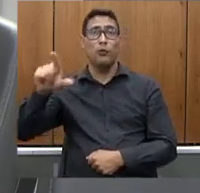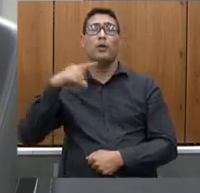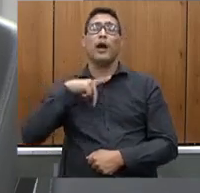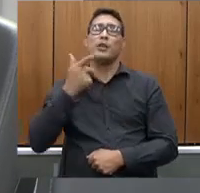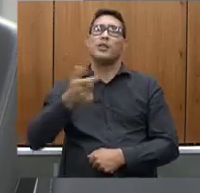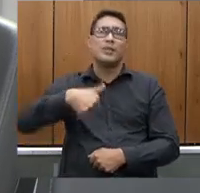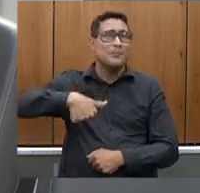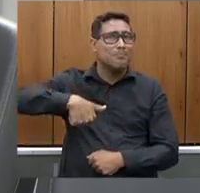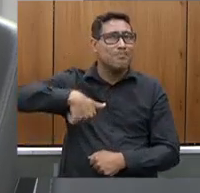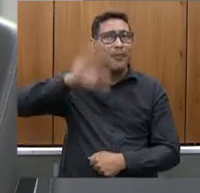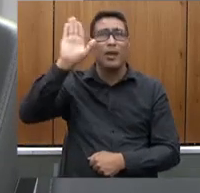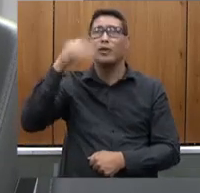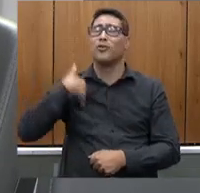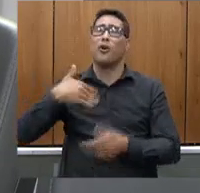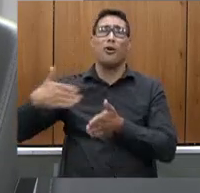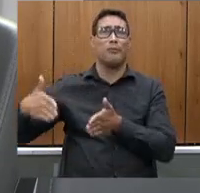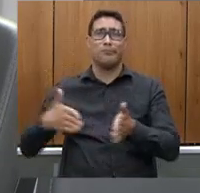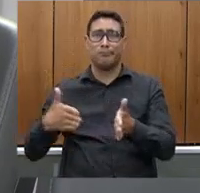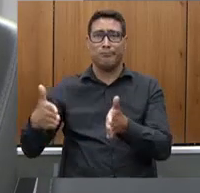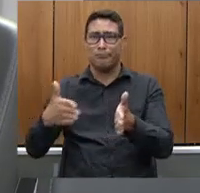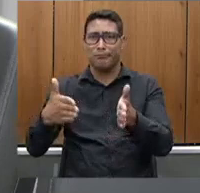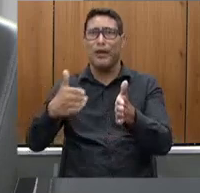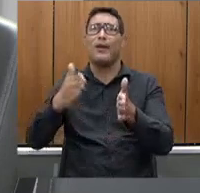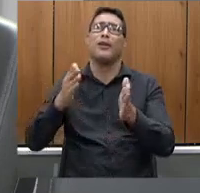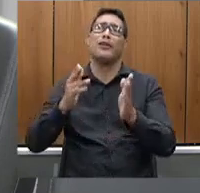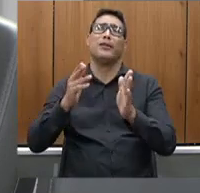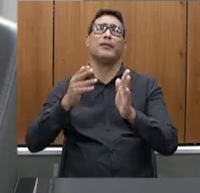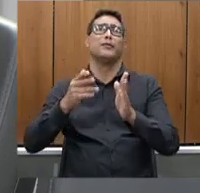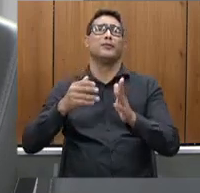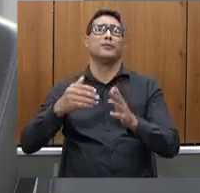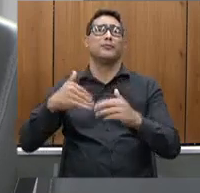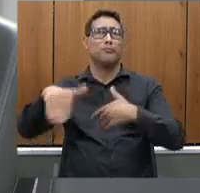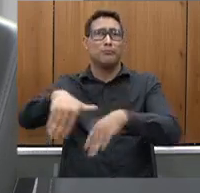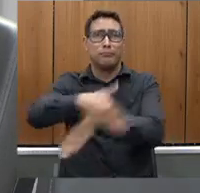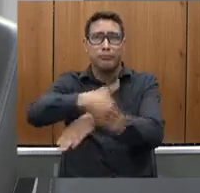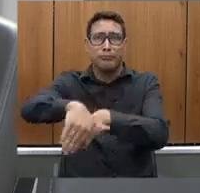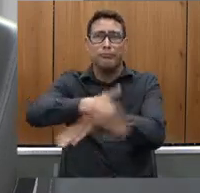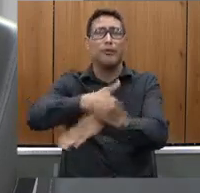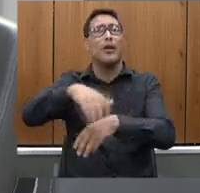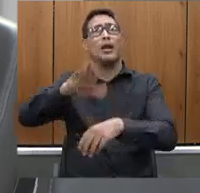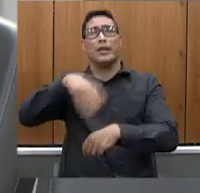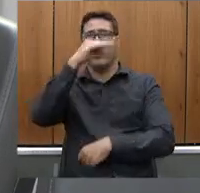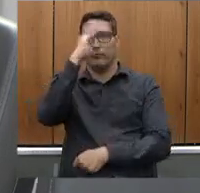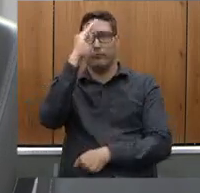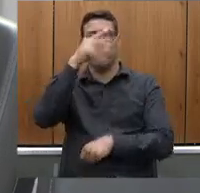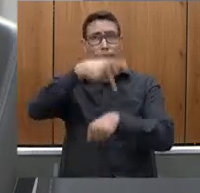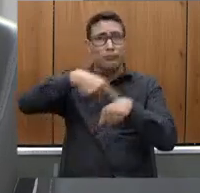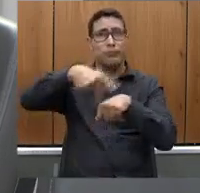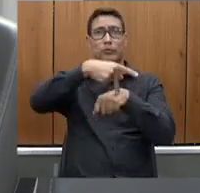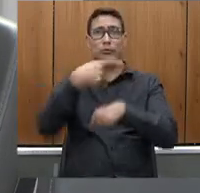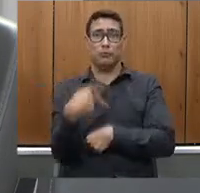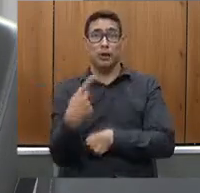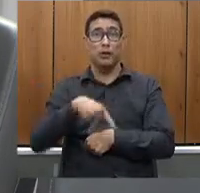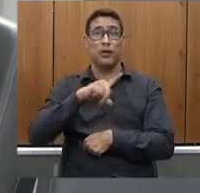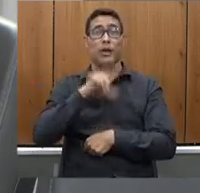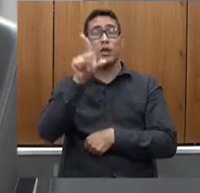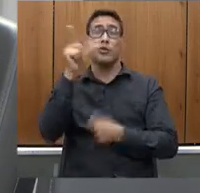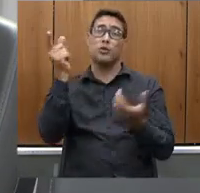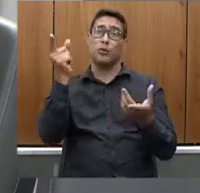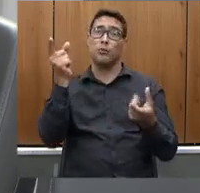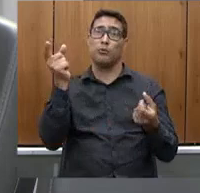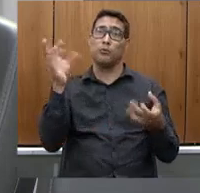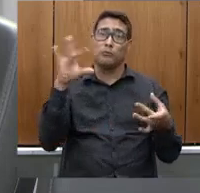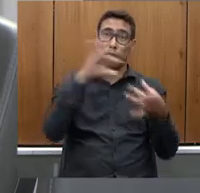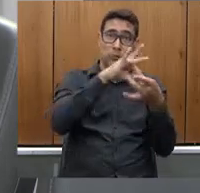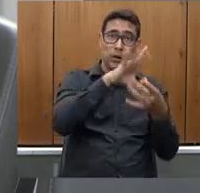a maior malha rodoviária do país e então assim naquelas que nós somos conveniados né a